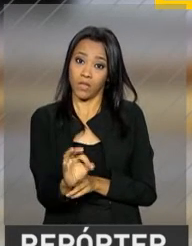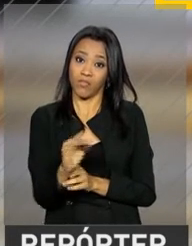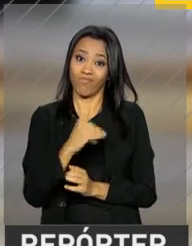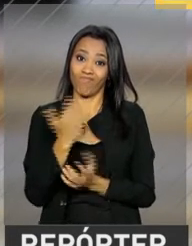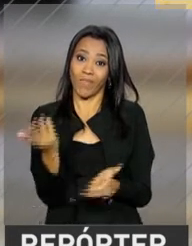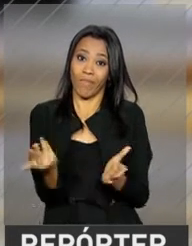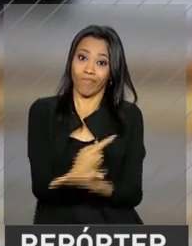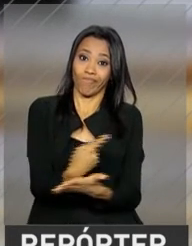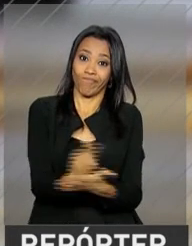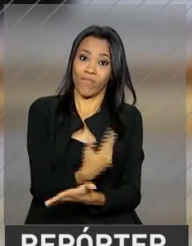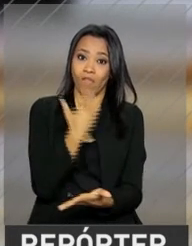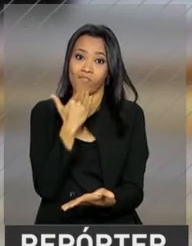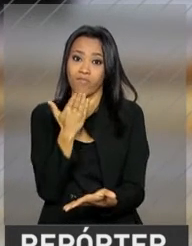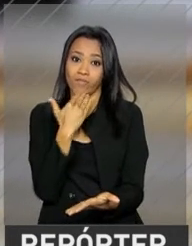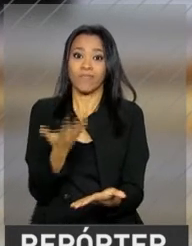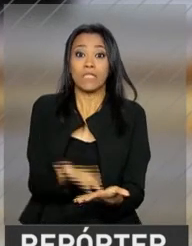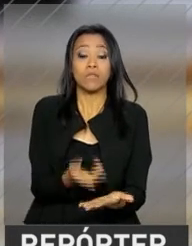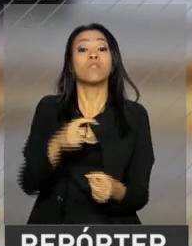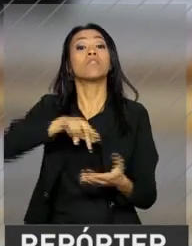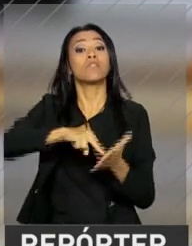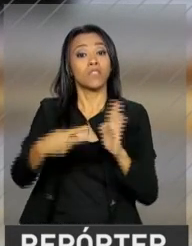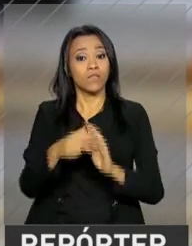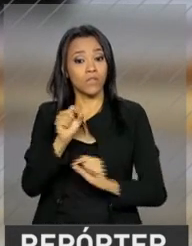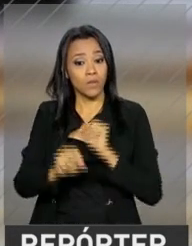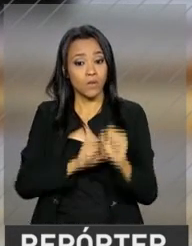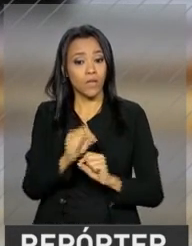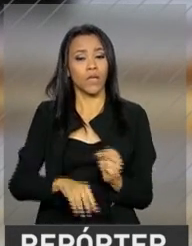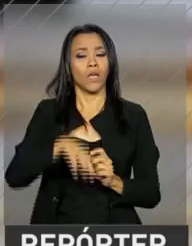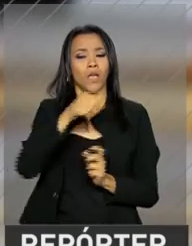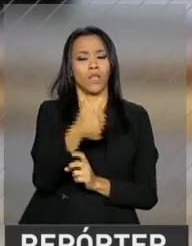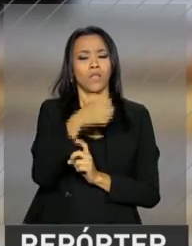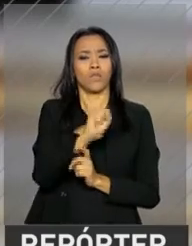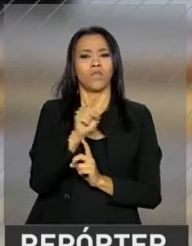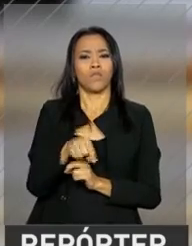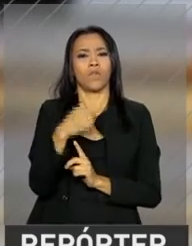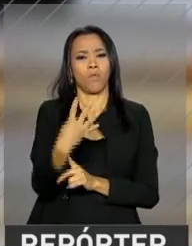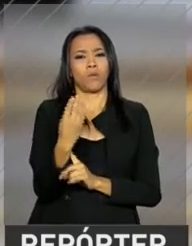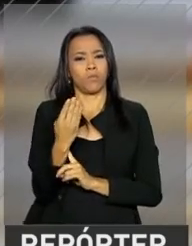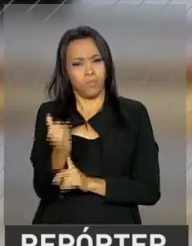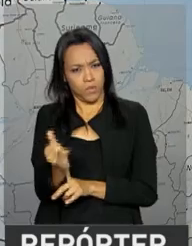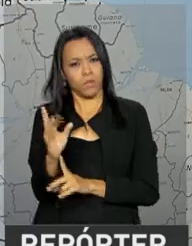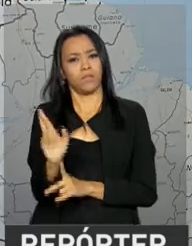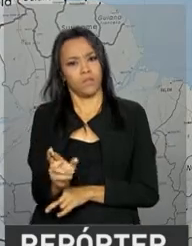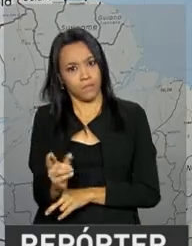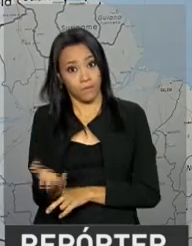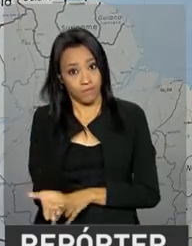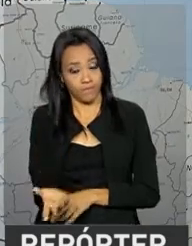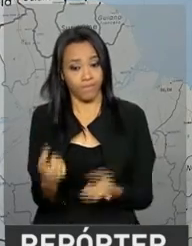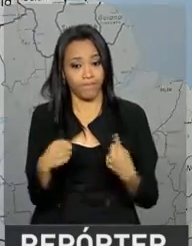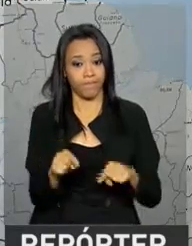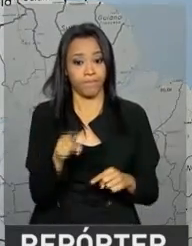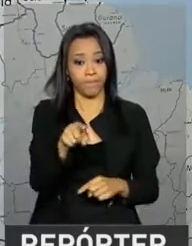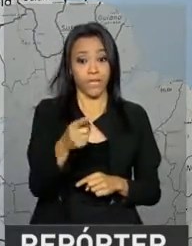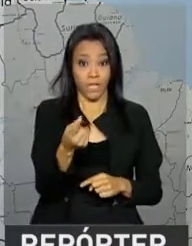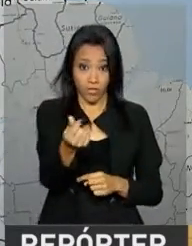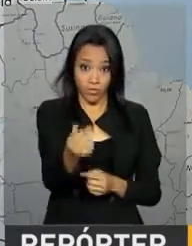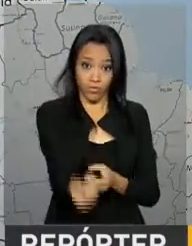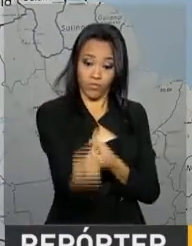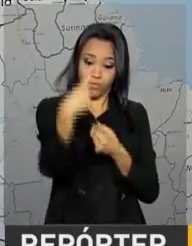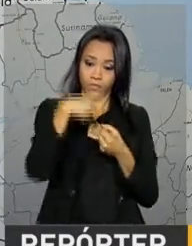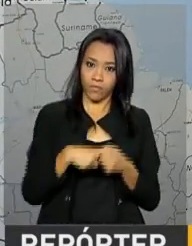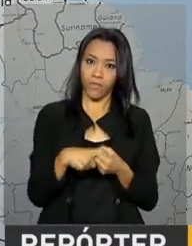irregulares isso significa o retorno potencial de 18,4 bilhões reais o retorno do recurso não é